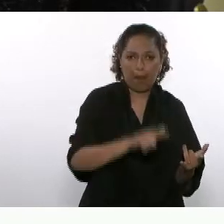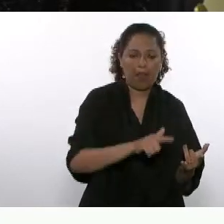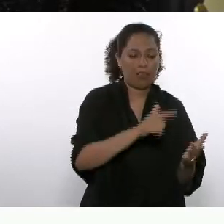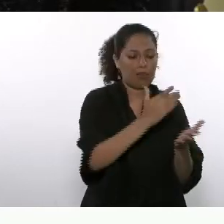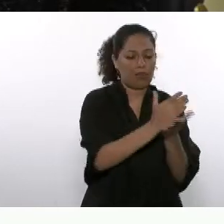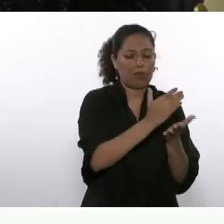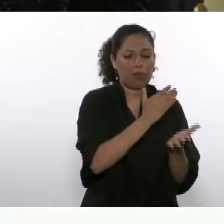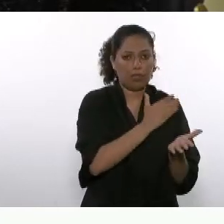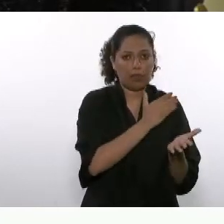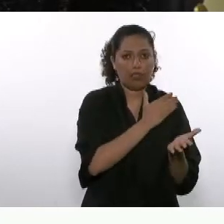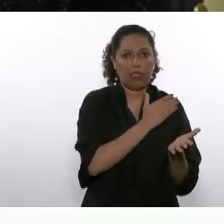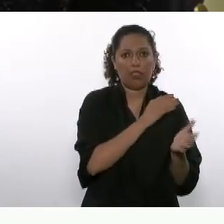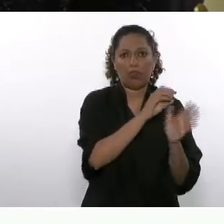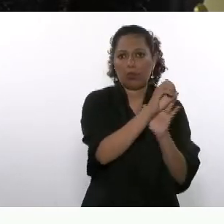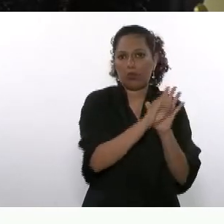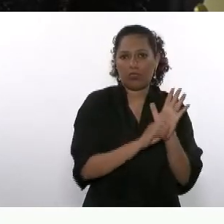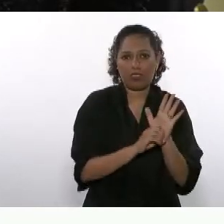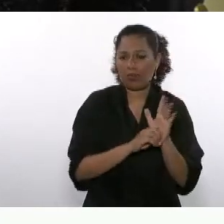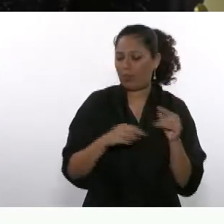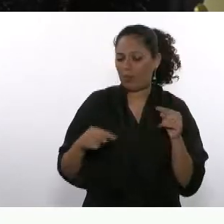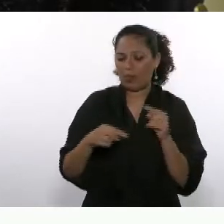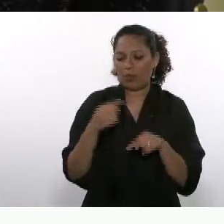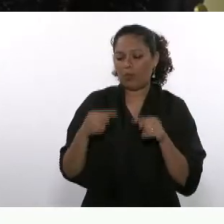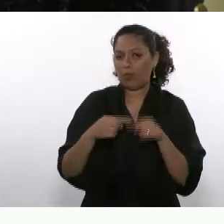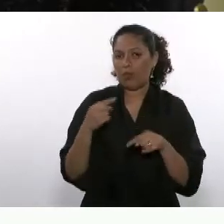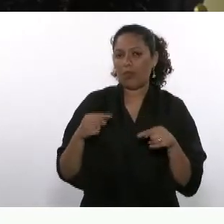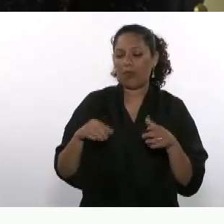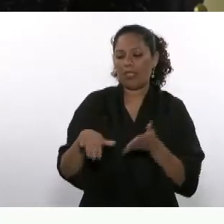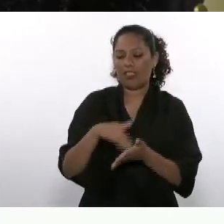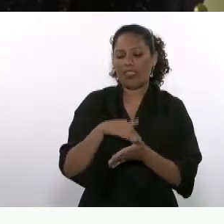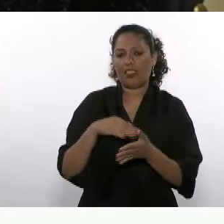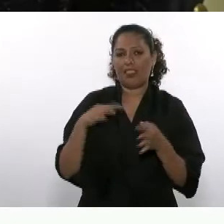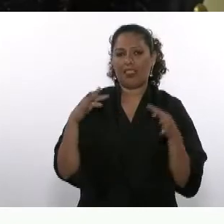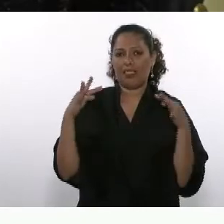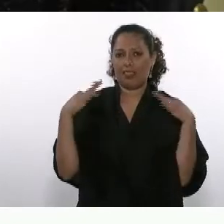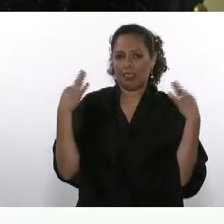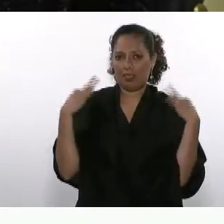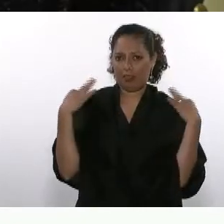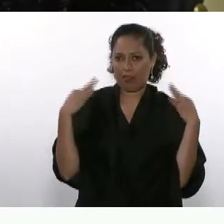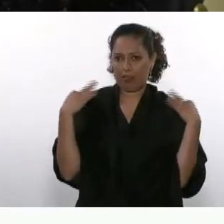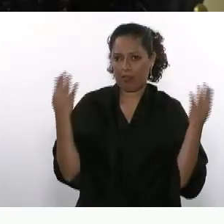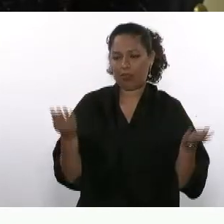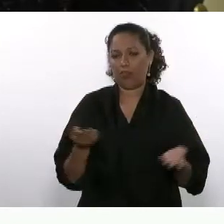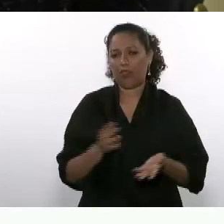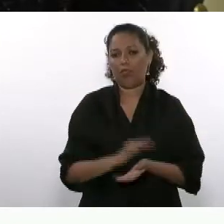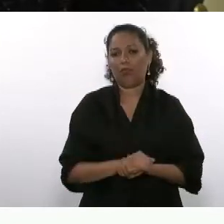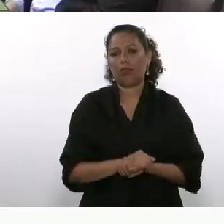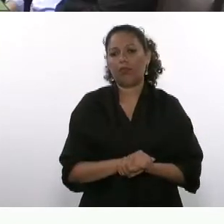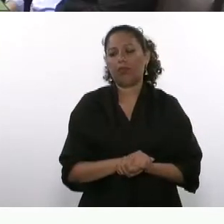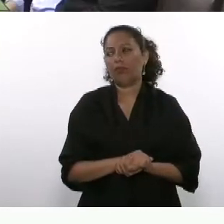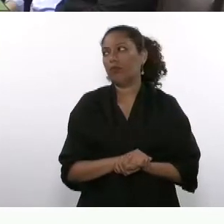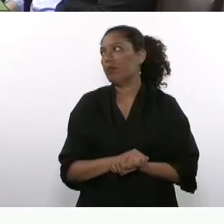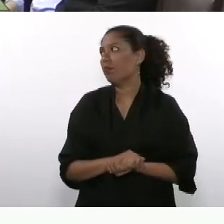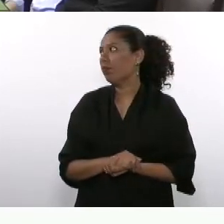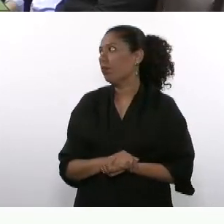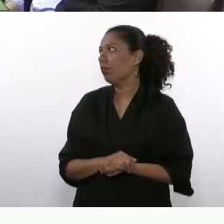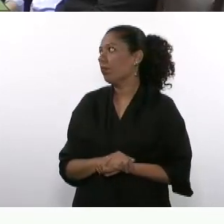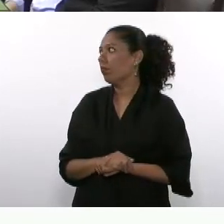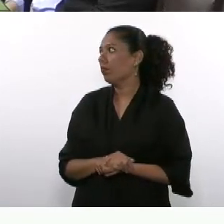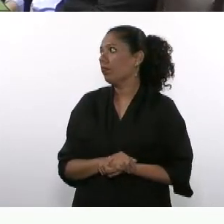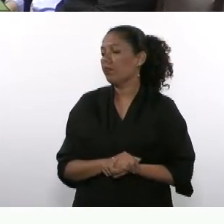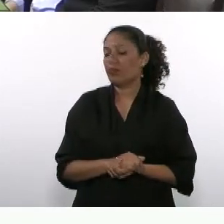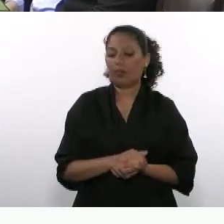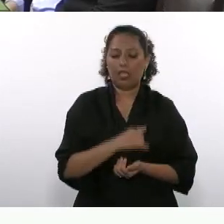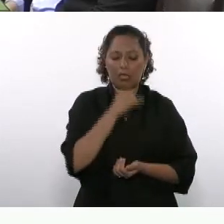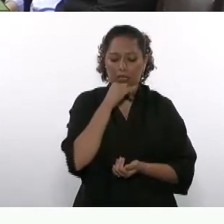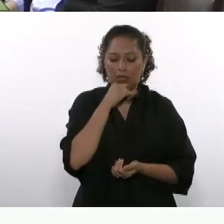desse orçamento, ele não é da Secretaria de Turismo, não será investido em turismo. É uma falsa ilusão. Dos 117 milhões que